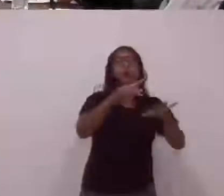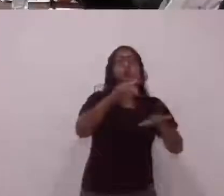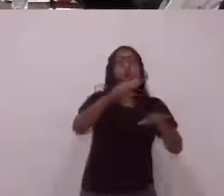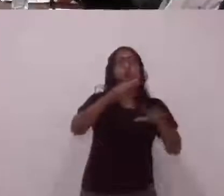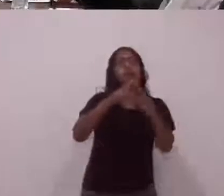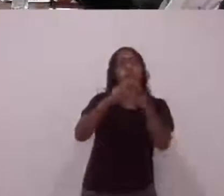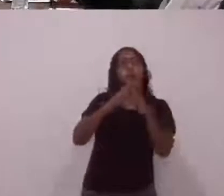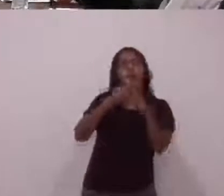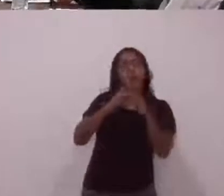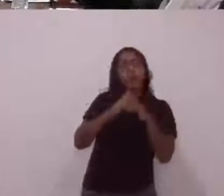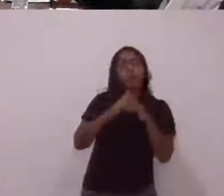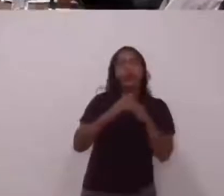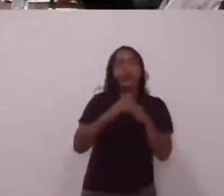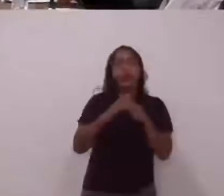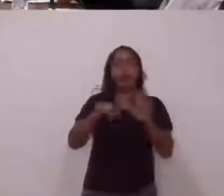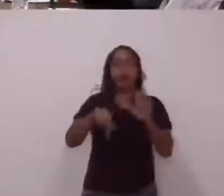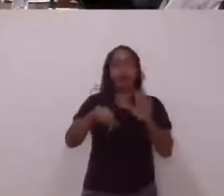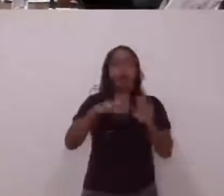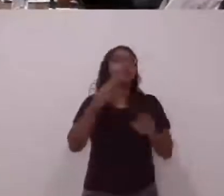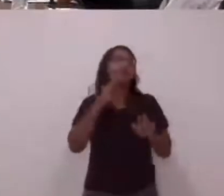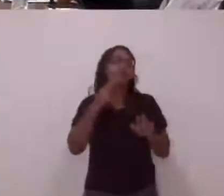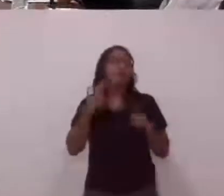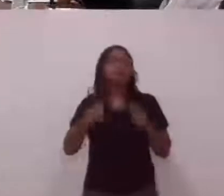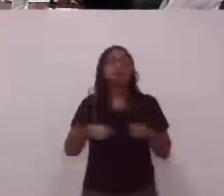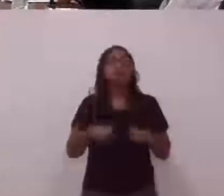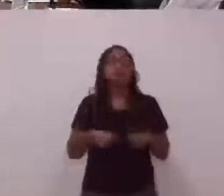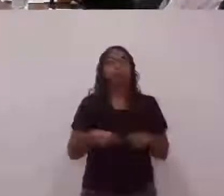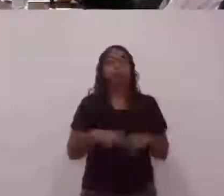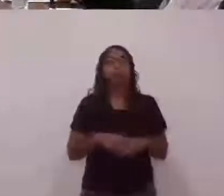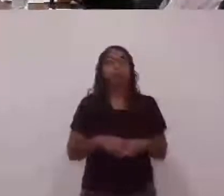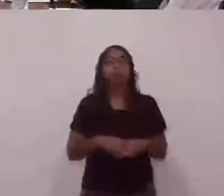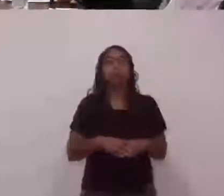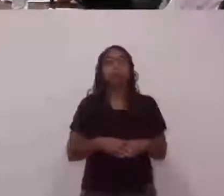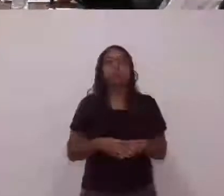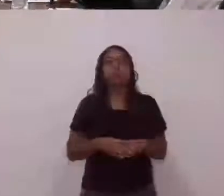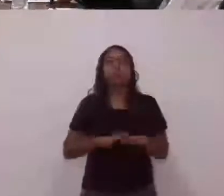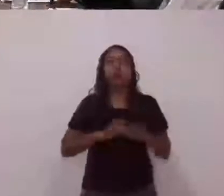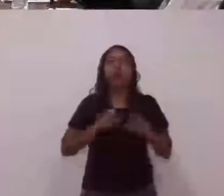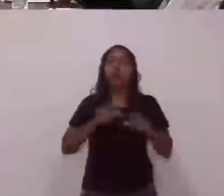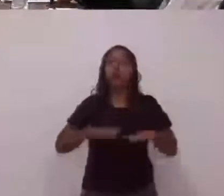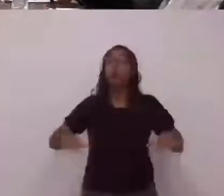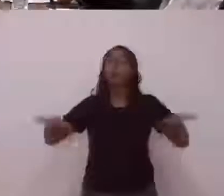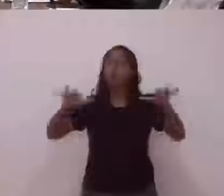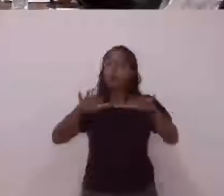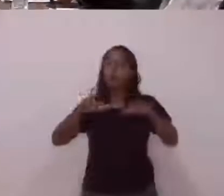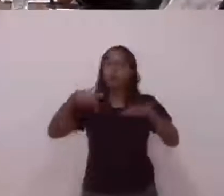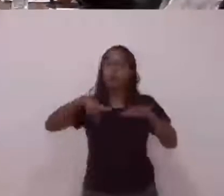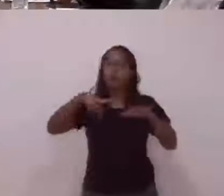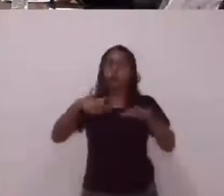local. Mas, embora o município tenha pago a integralidade